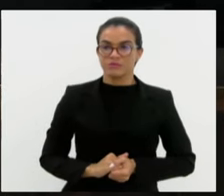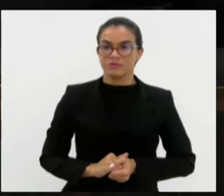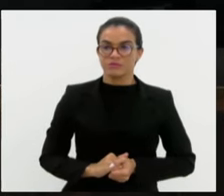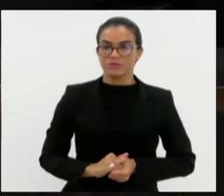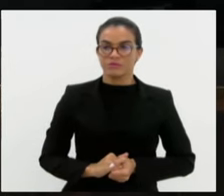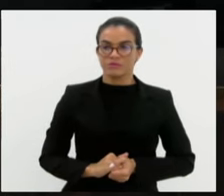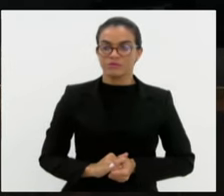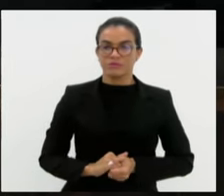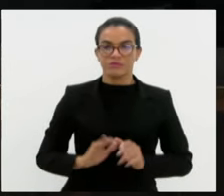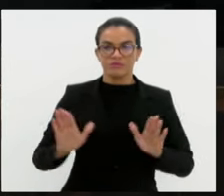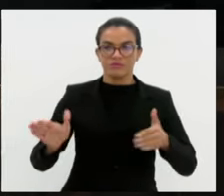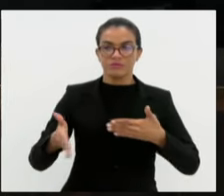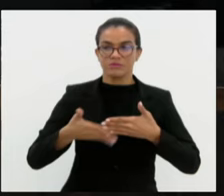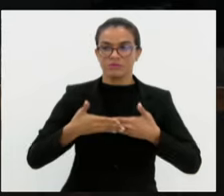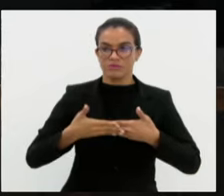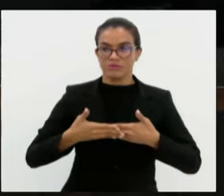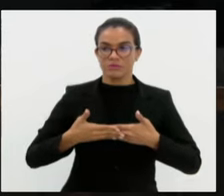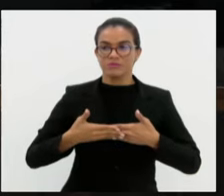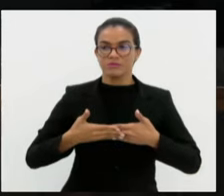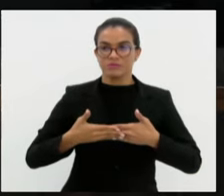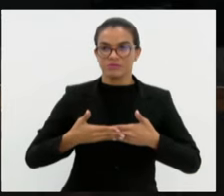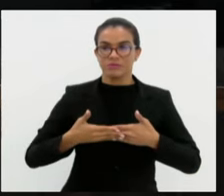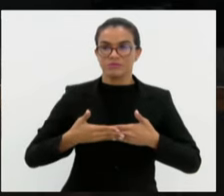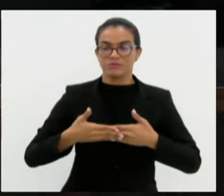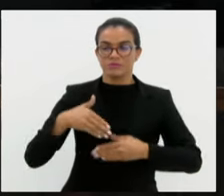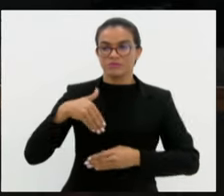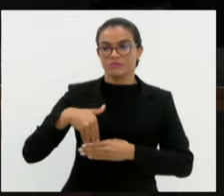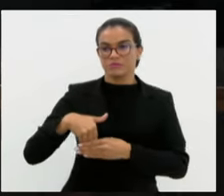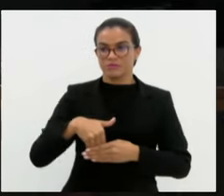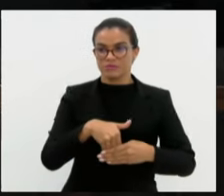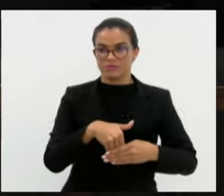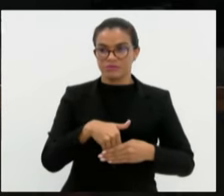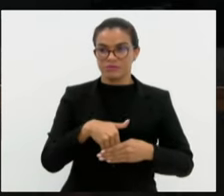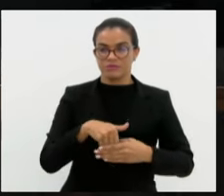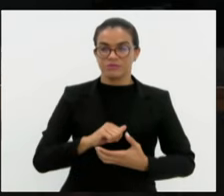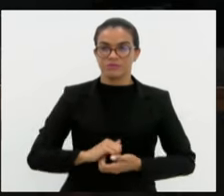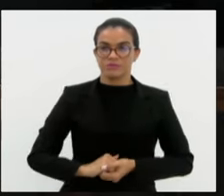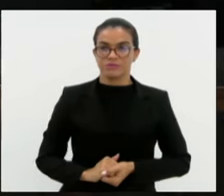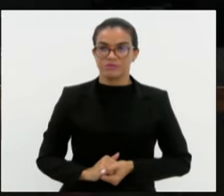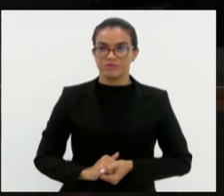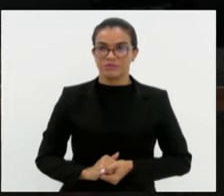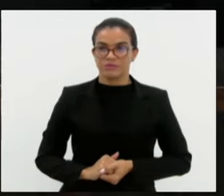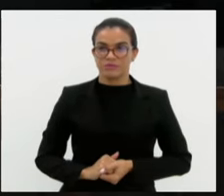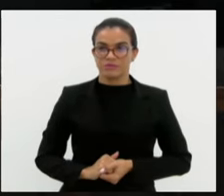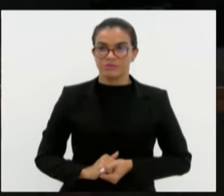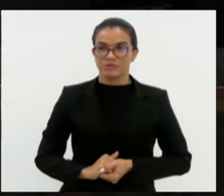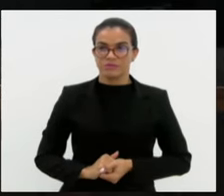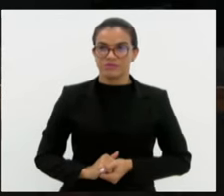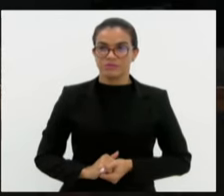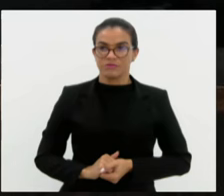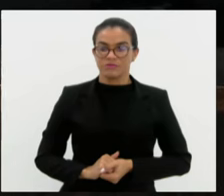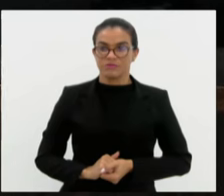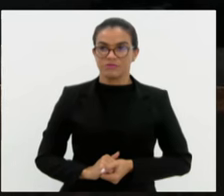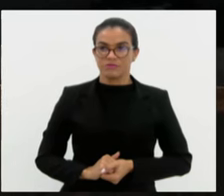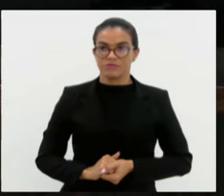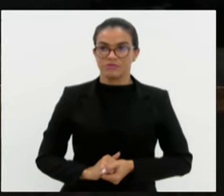Está encerrado a votação. A presidência irá proceder